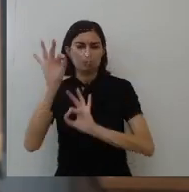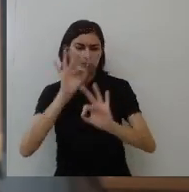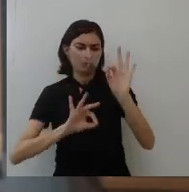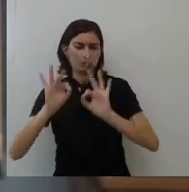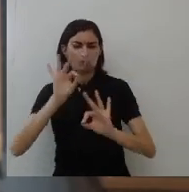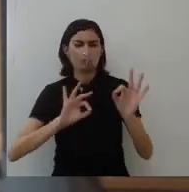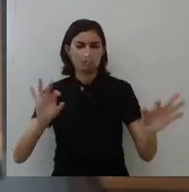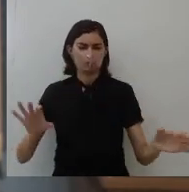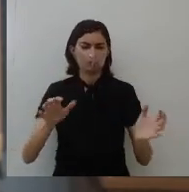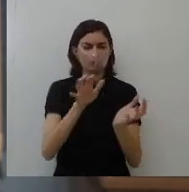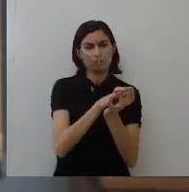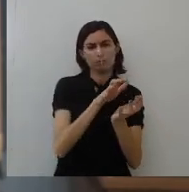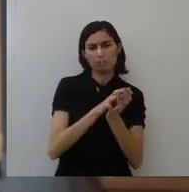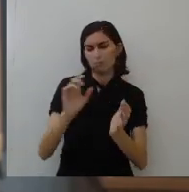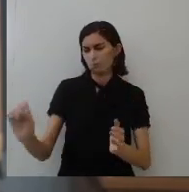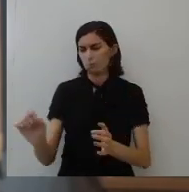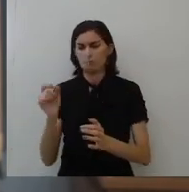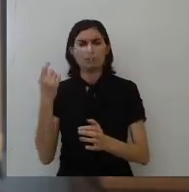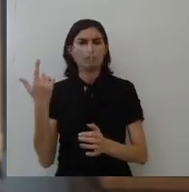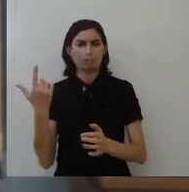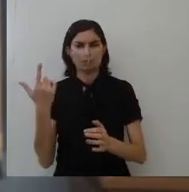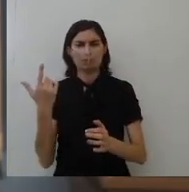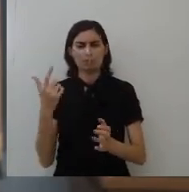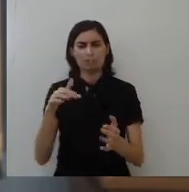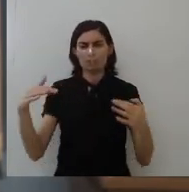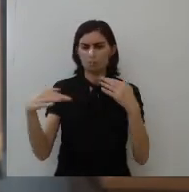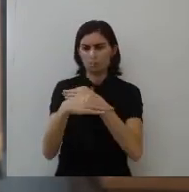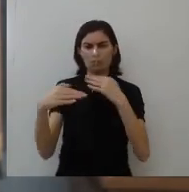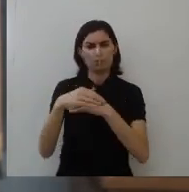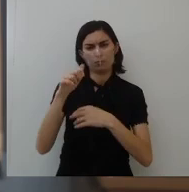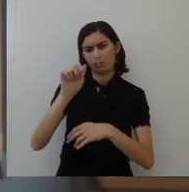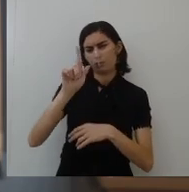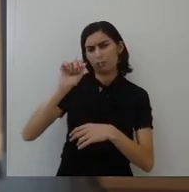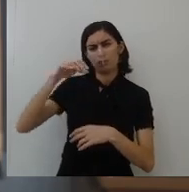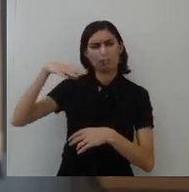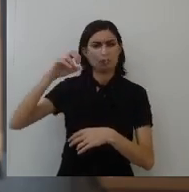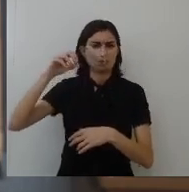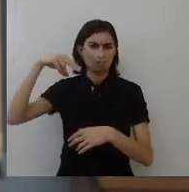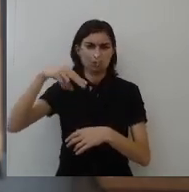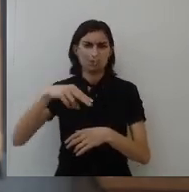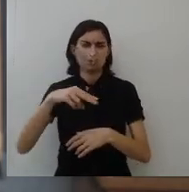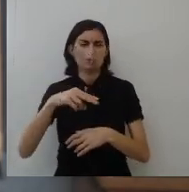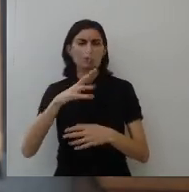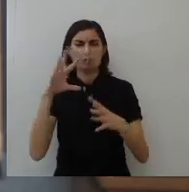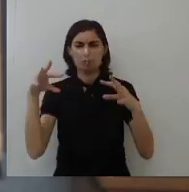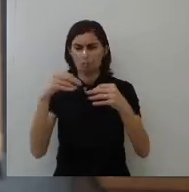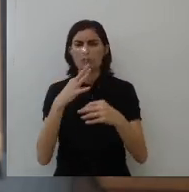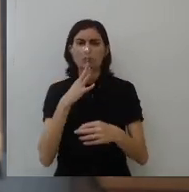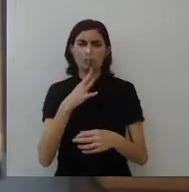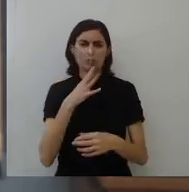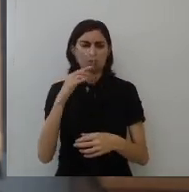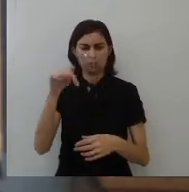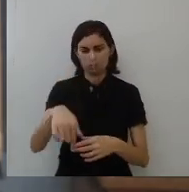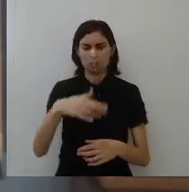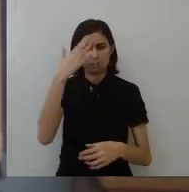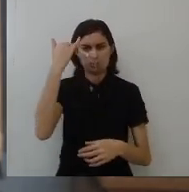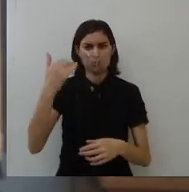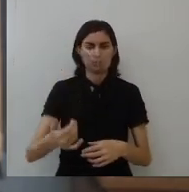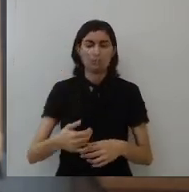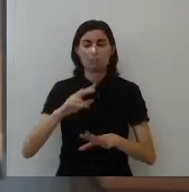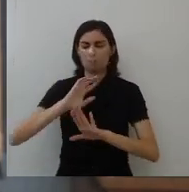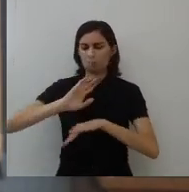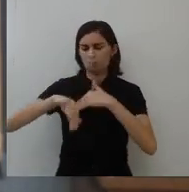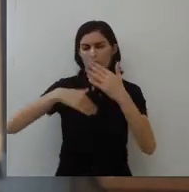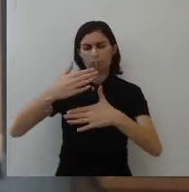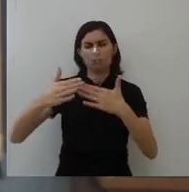que liga Recife a Olinda. Um exemplo, a Avenida Agamenon Magalhães, que todo mundo conhece aqui. Tá? Então, por sua vez,